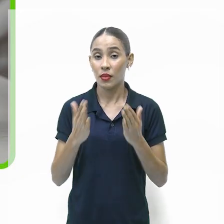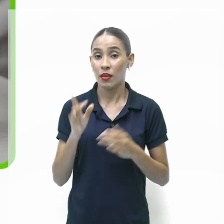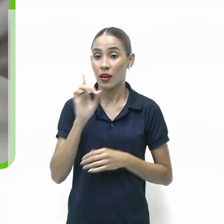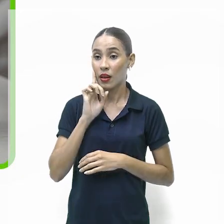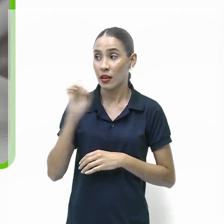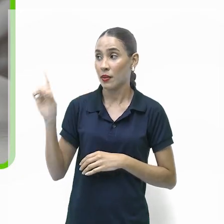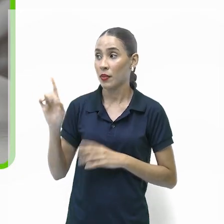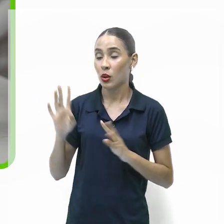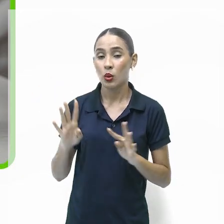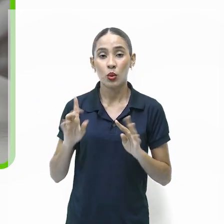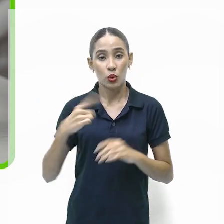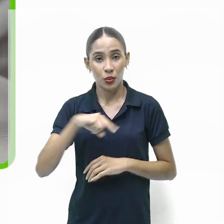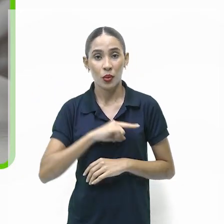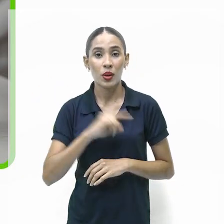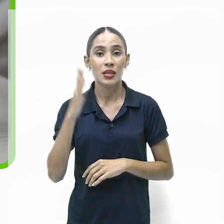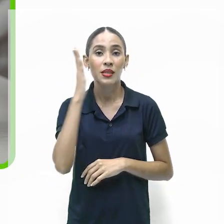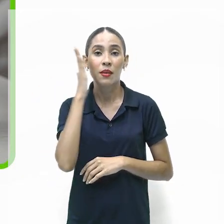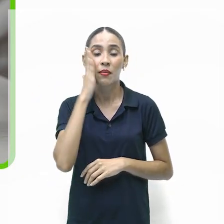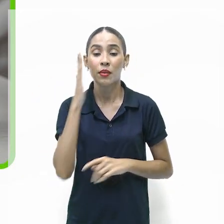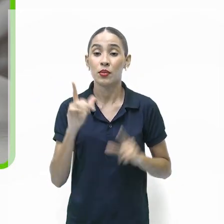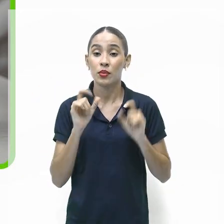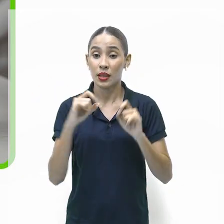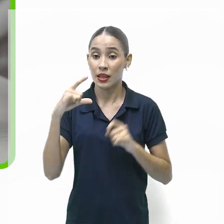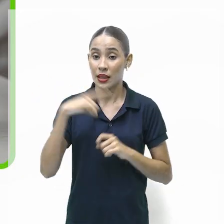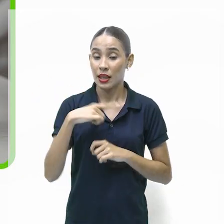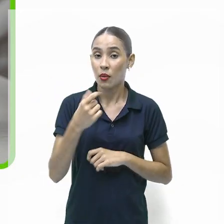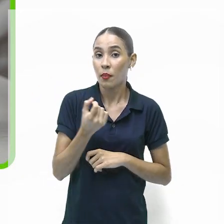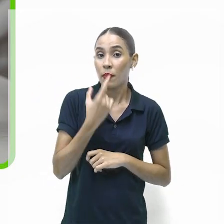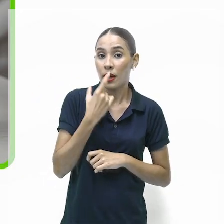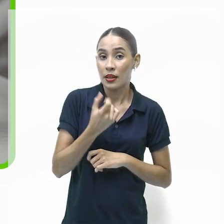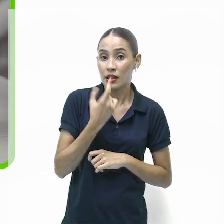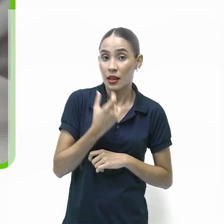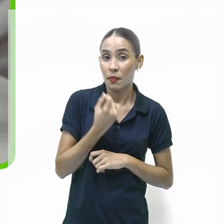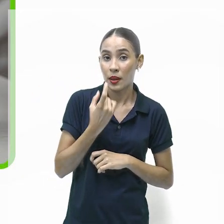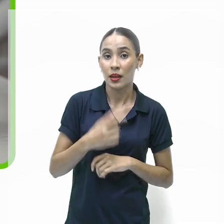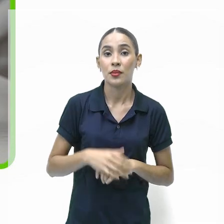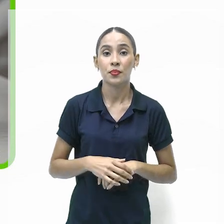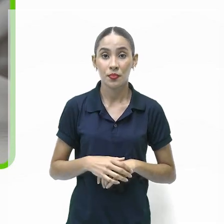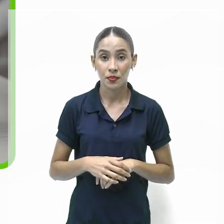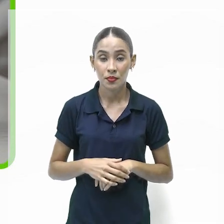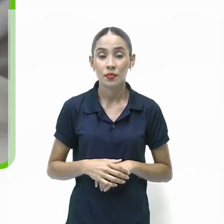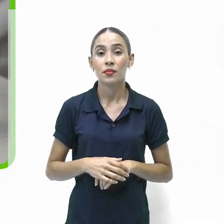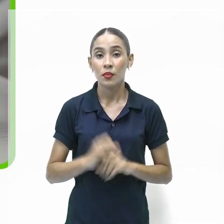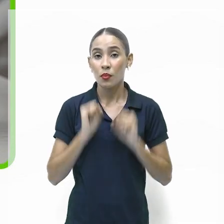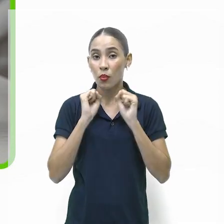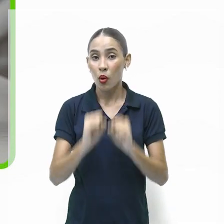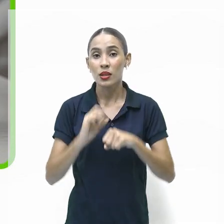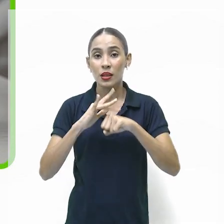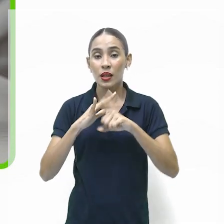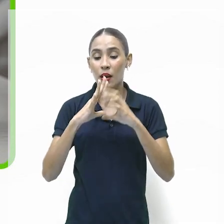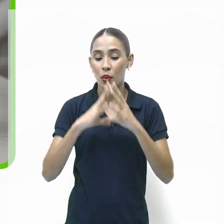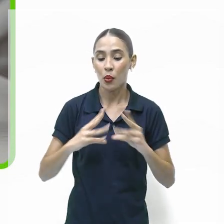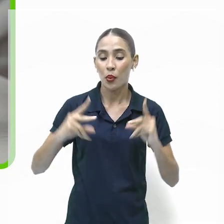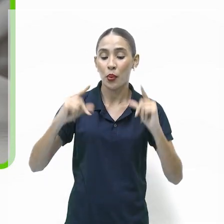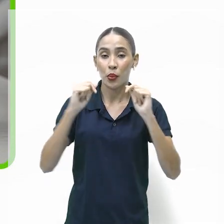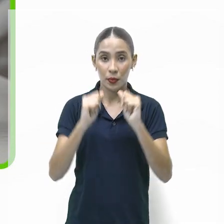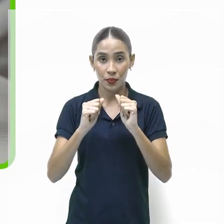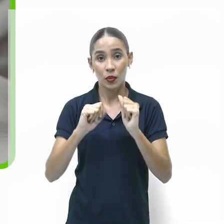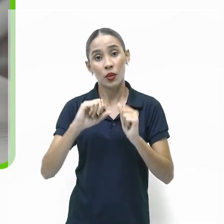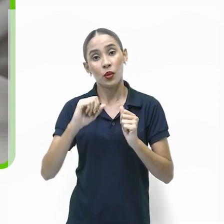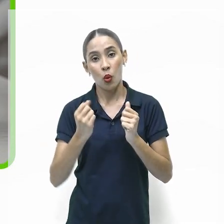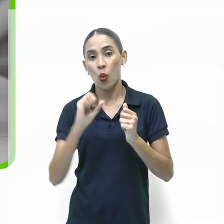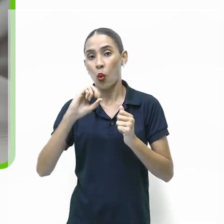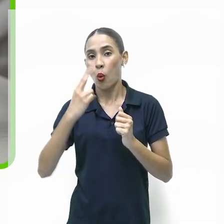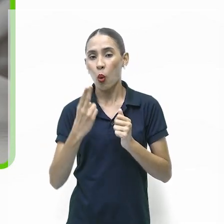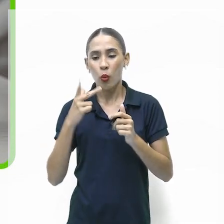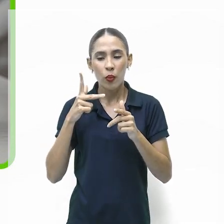Então, todos sabemos que ter um medicamento que possa curar ali uma doença ou acabar